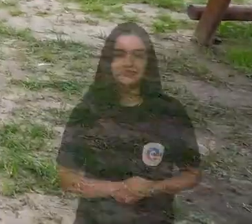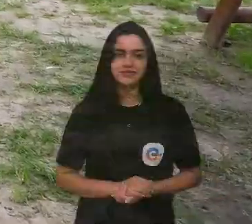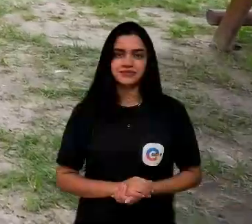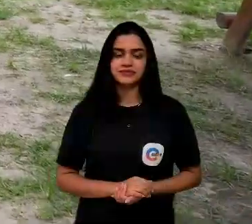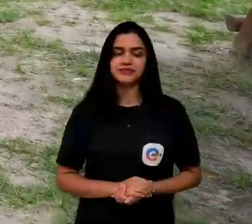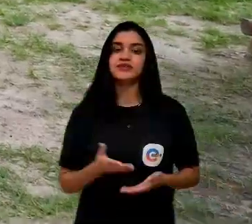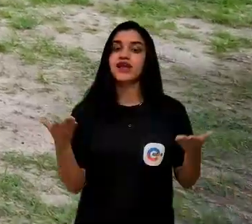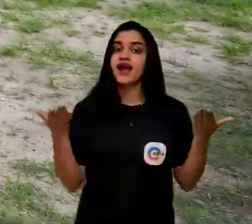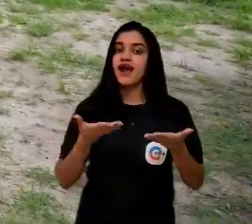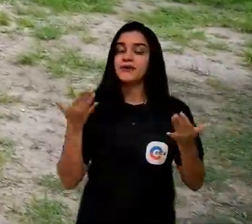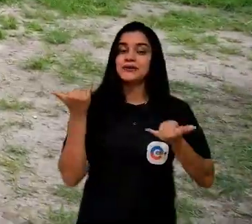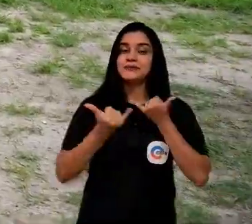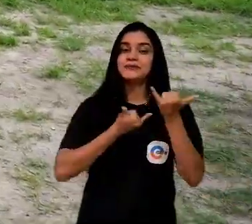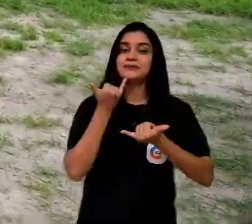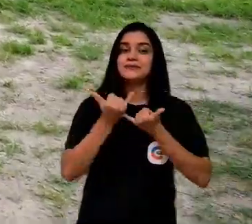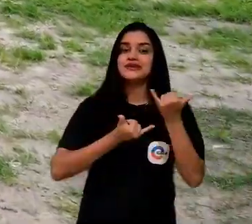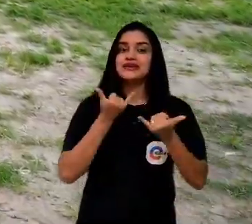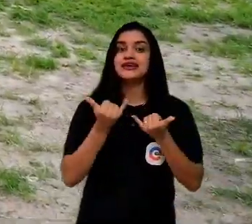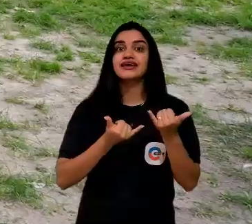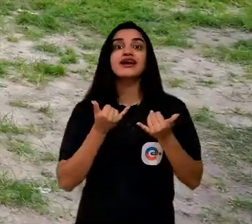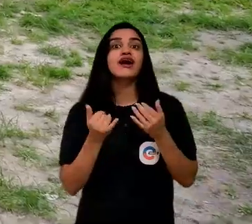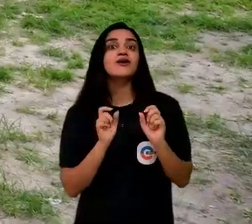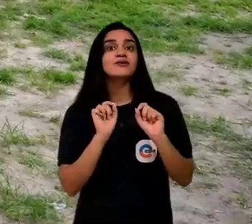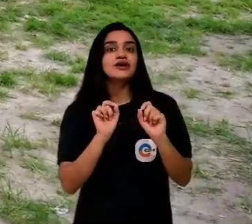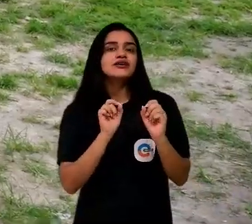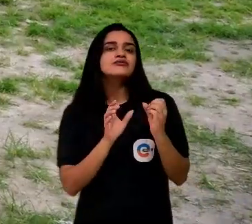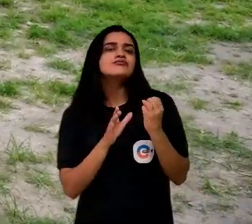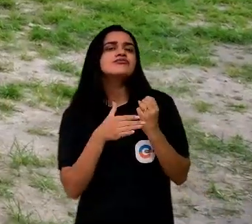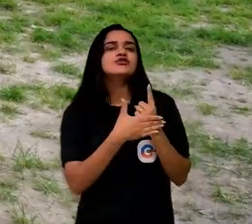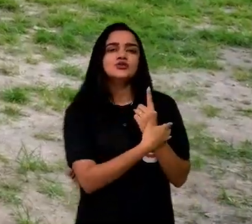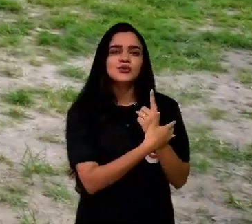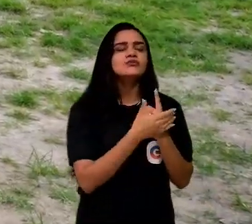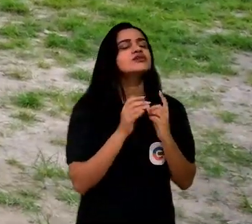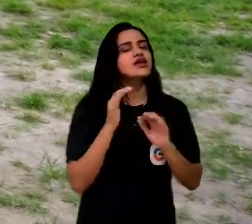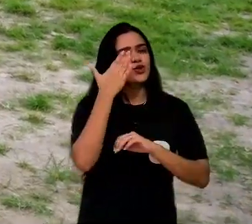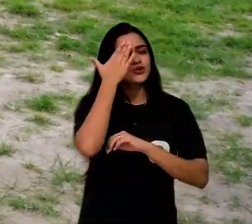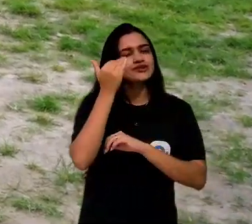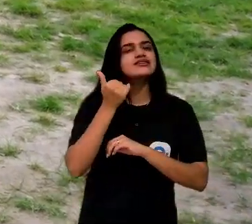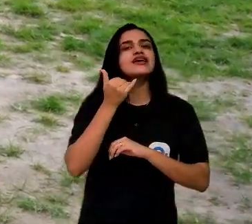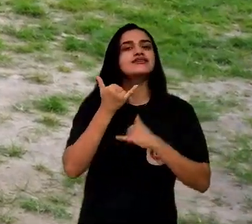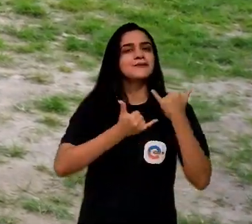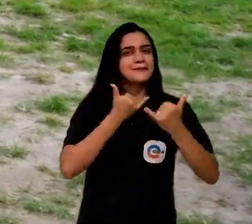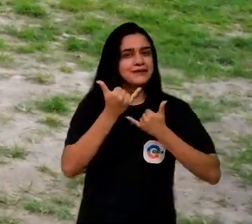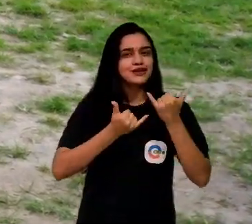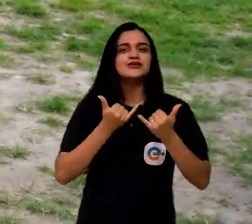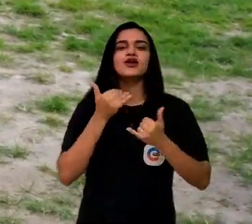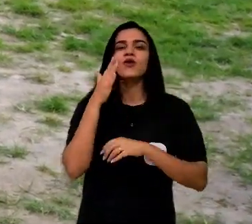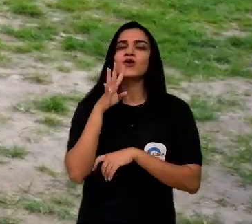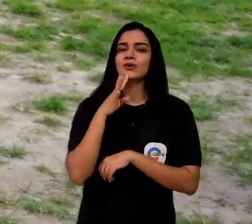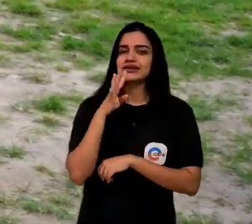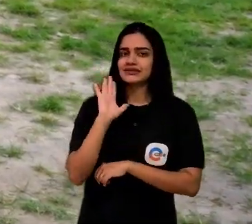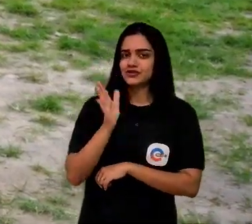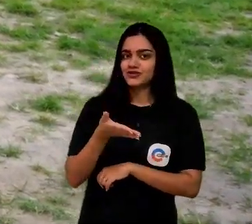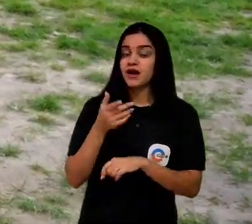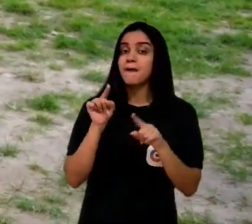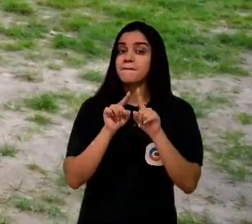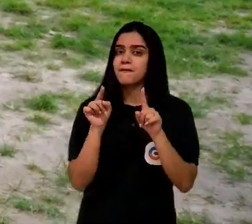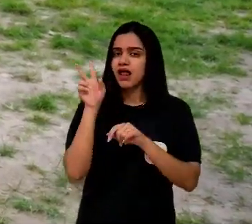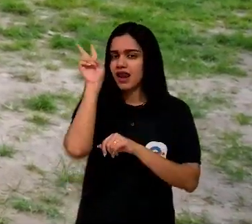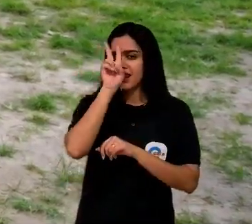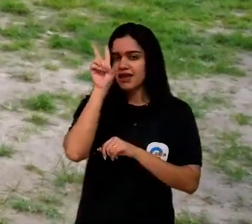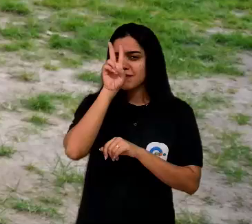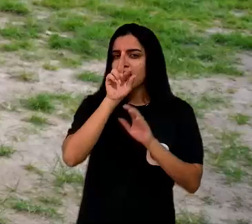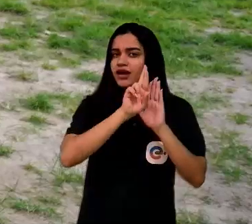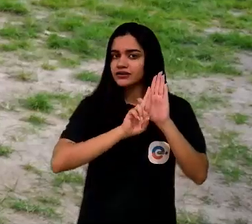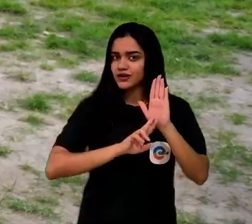Agora a gente brincar de esconde-esconde. Eu sei que muita gente já conhece essa brincadeira, mas vamos relembrar as